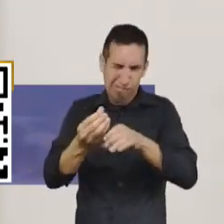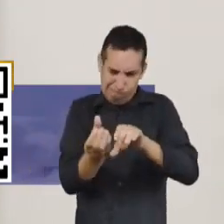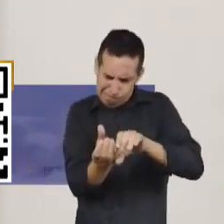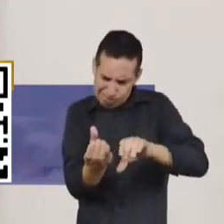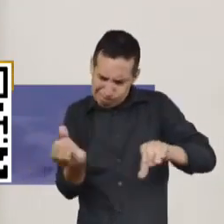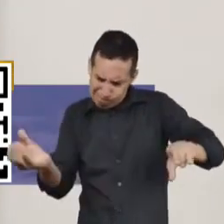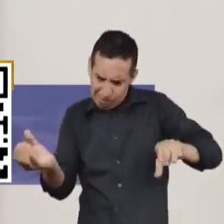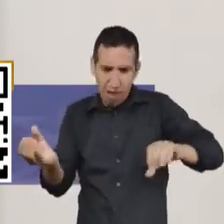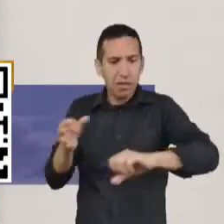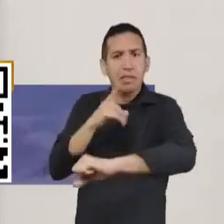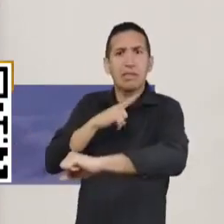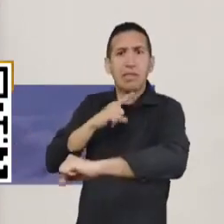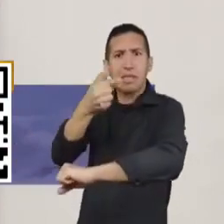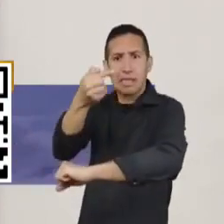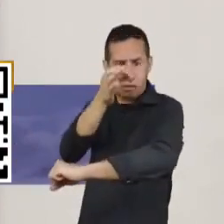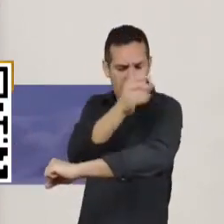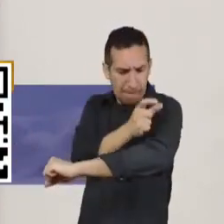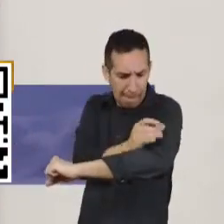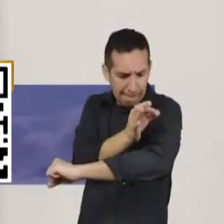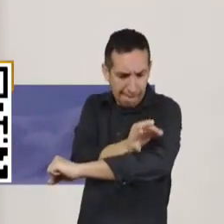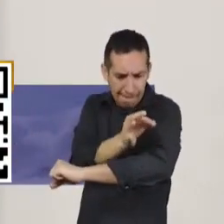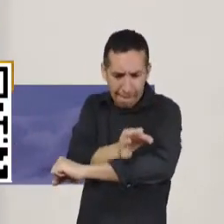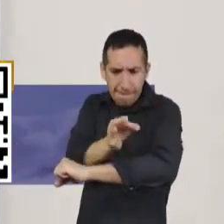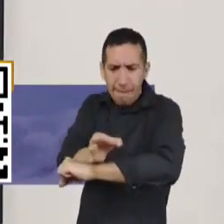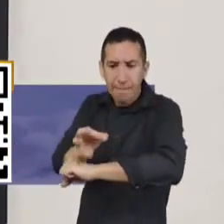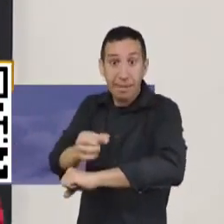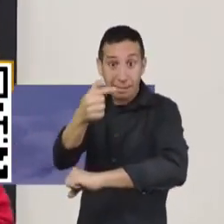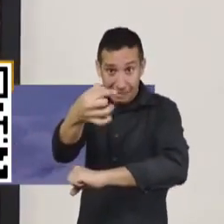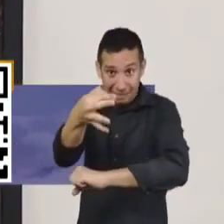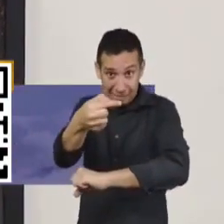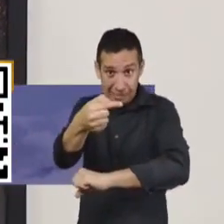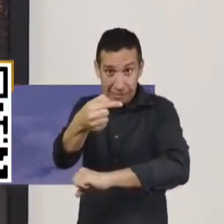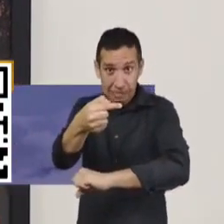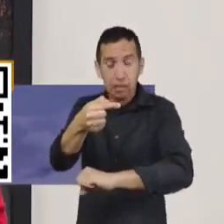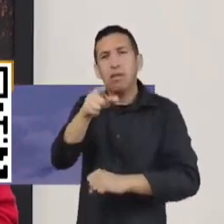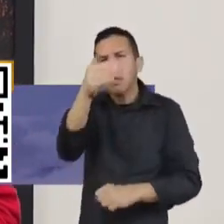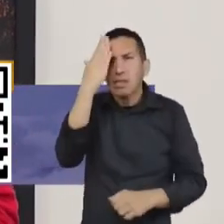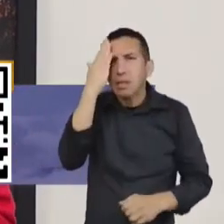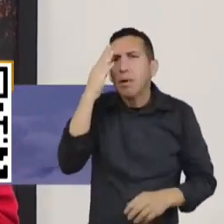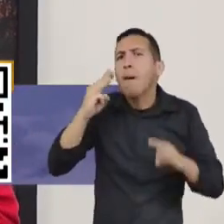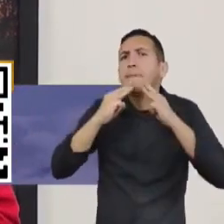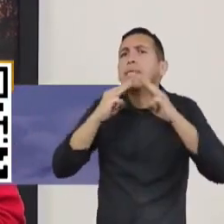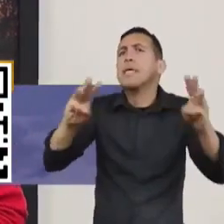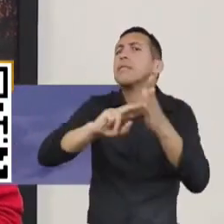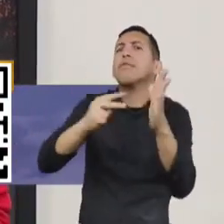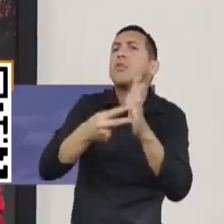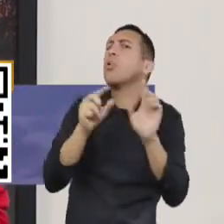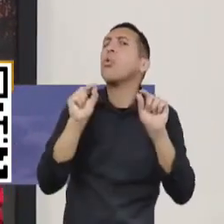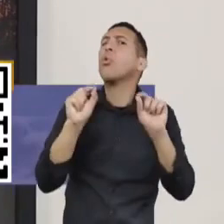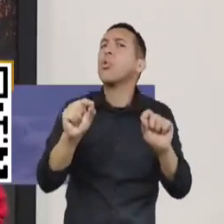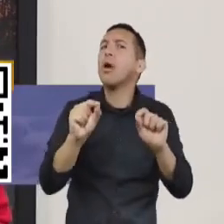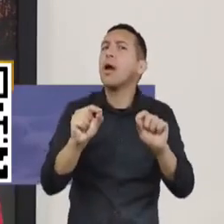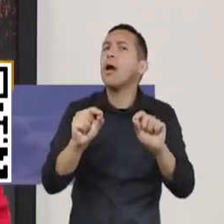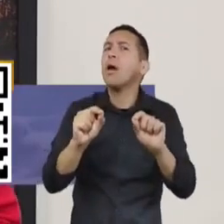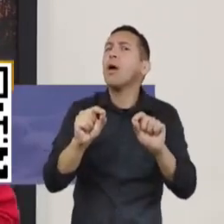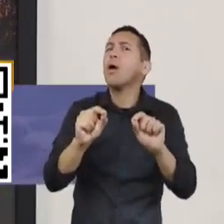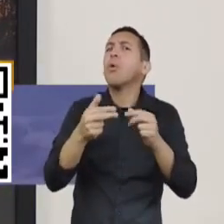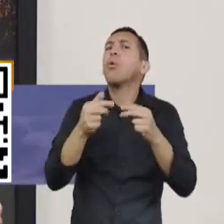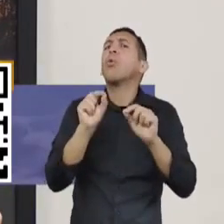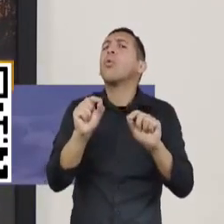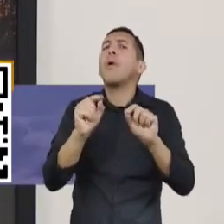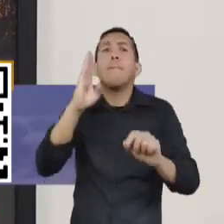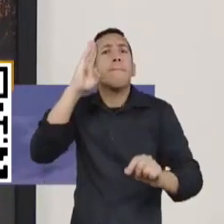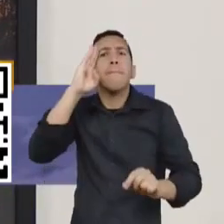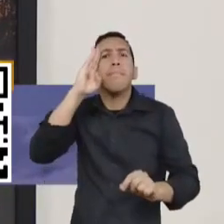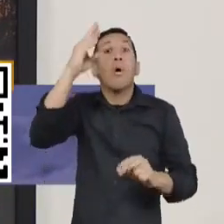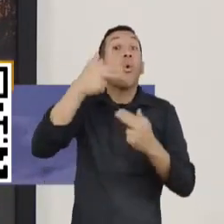e nessa visão acontecem muitas coisas vou sair de casa entendi qual é a mensagem principal que contém esse